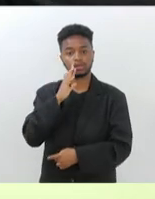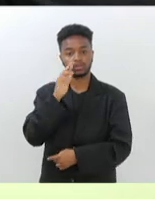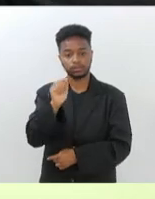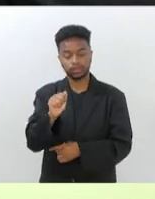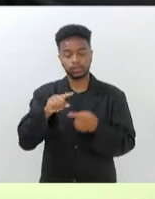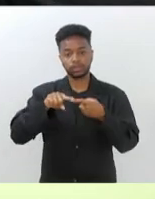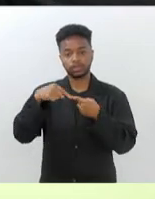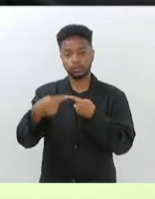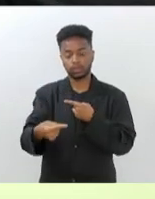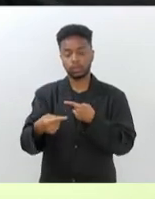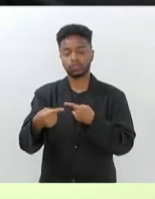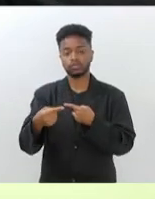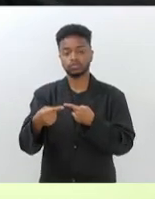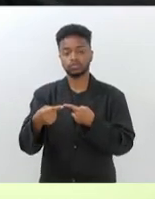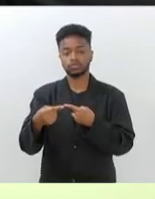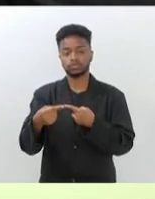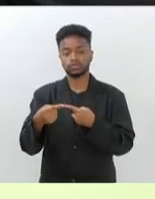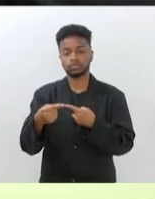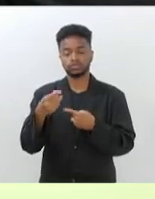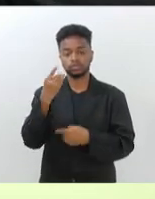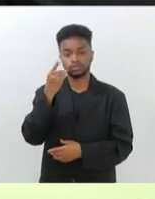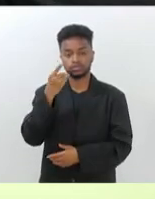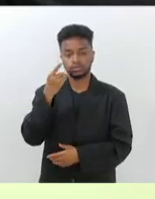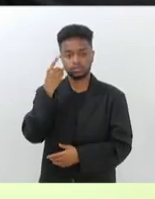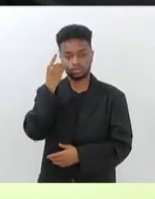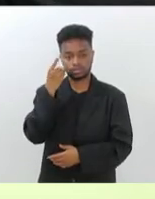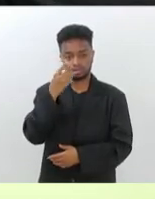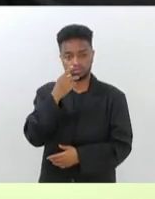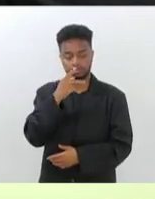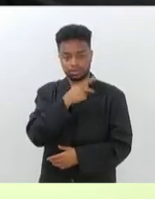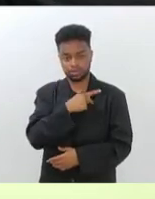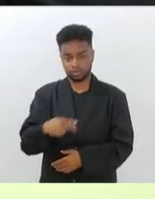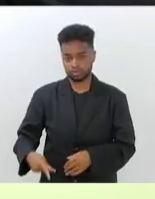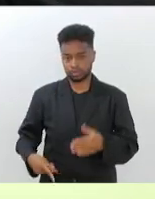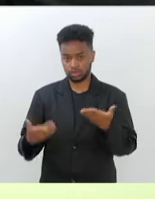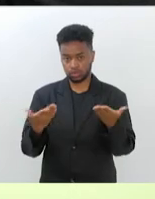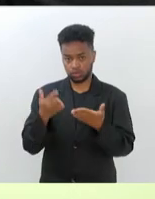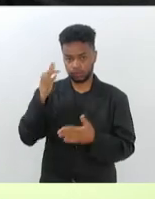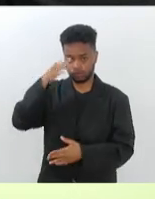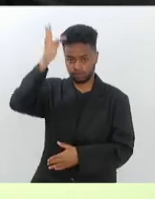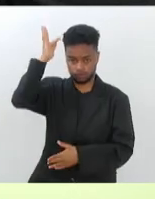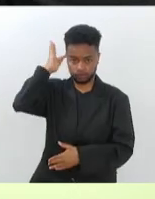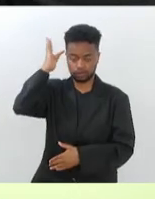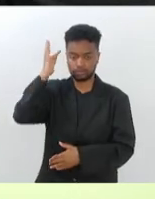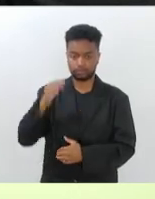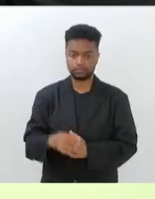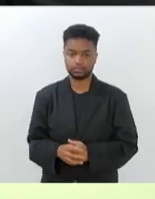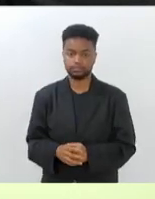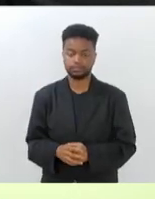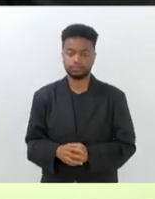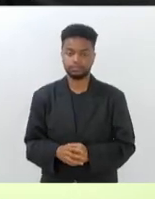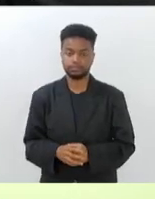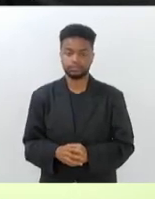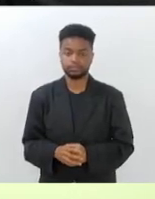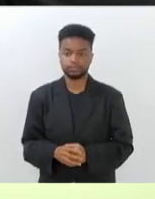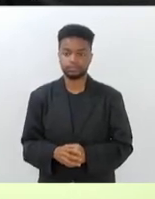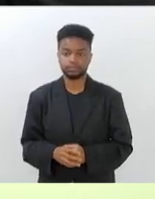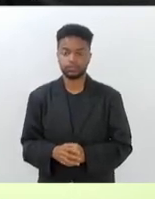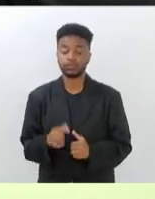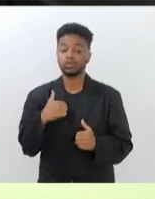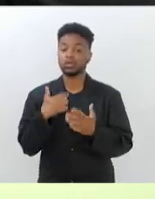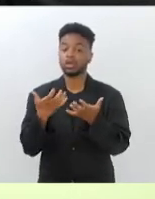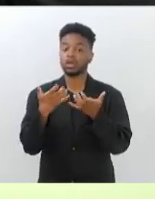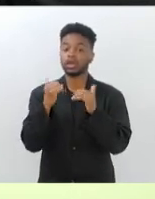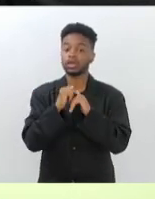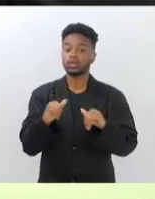depois por pelo nosso presidente em exercício o Fred Pacheco eu quero dizer que